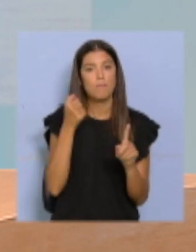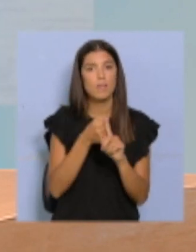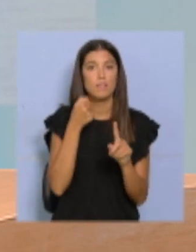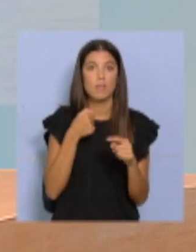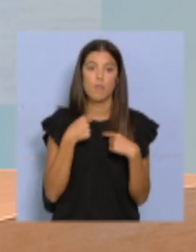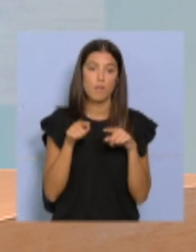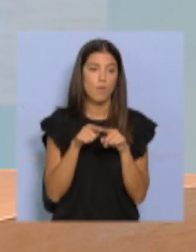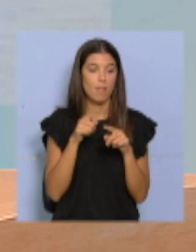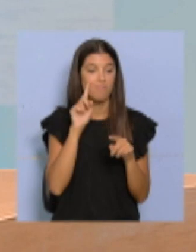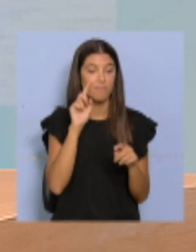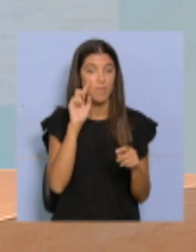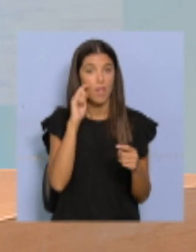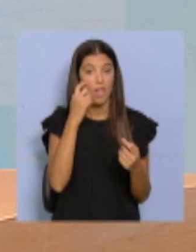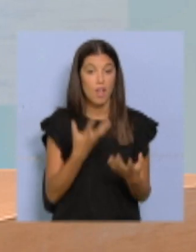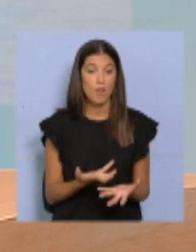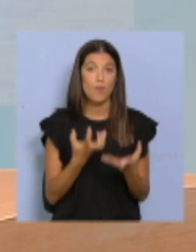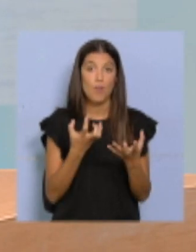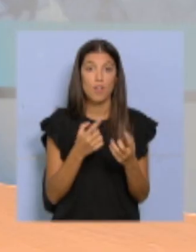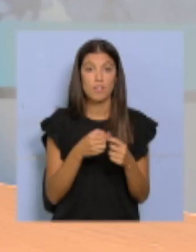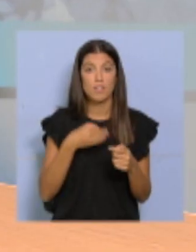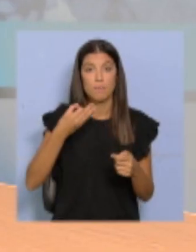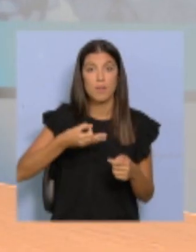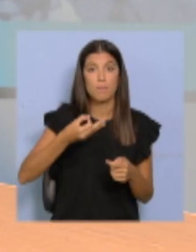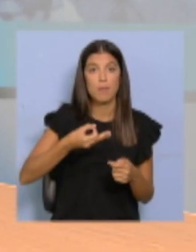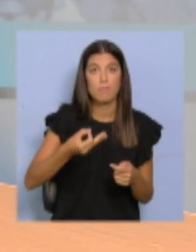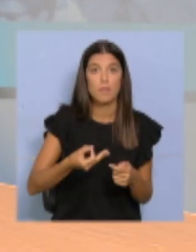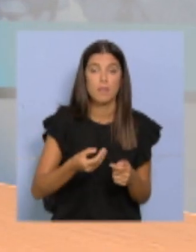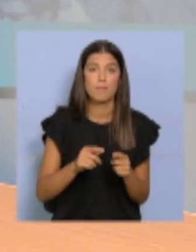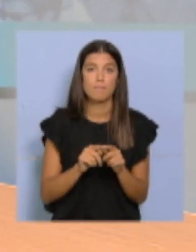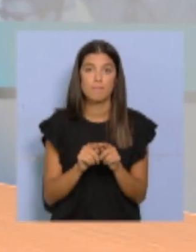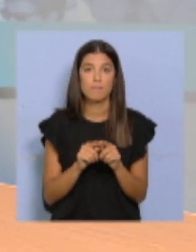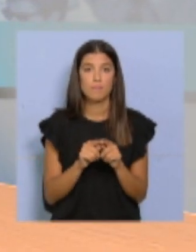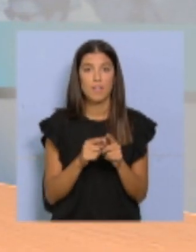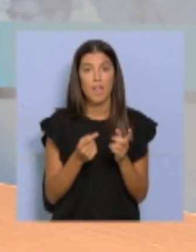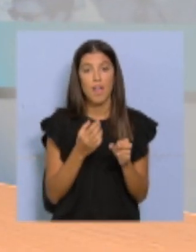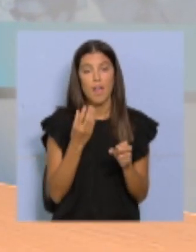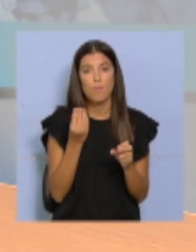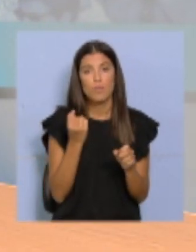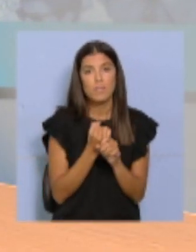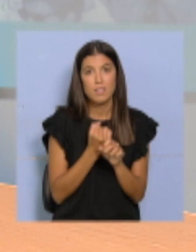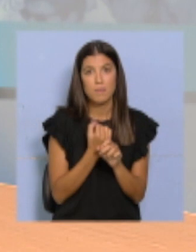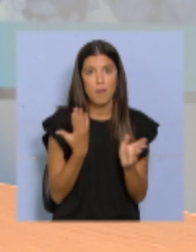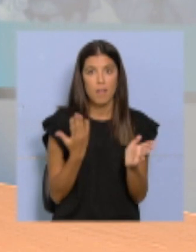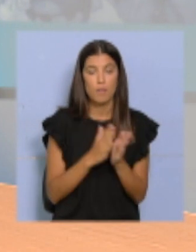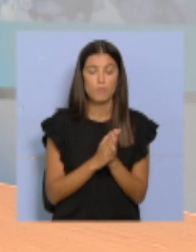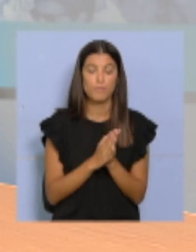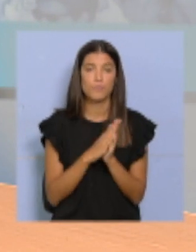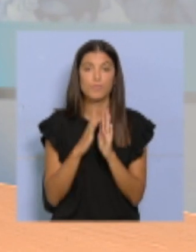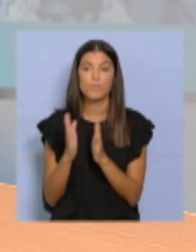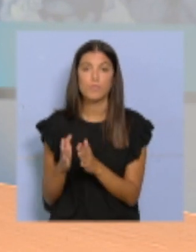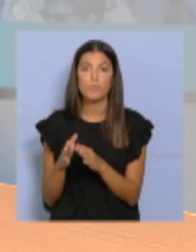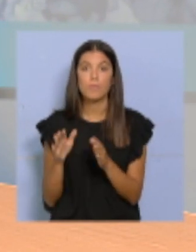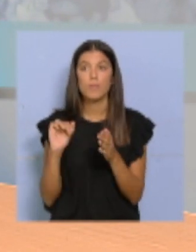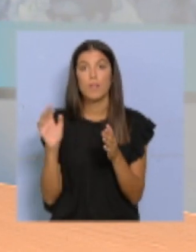os dias. As diárias são, de facto, muito baixas para se fazer todo o trabalho que é necessário. Este tempo de confinamento provocou